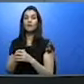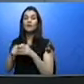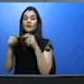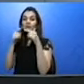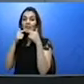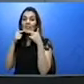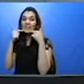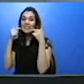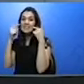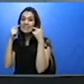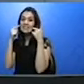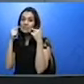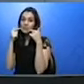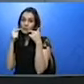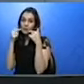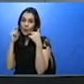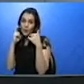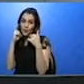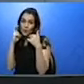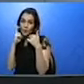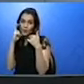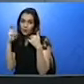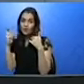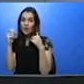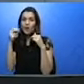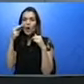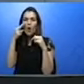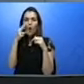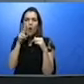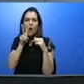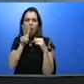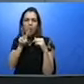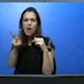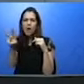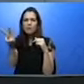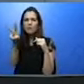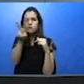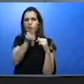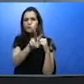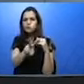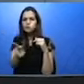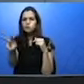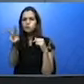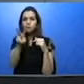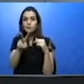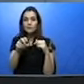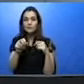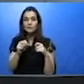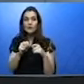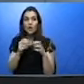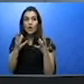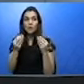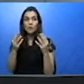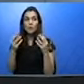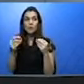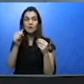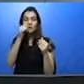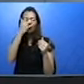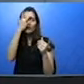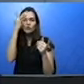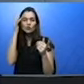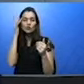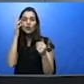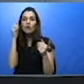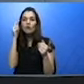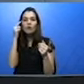tímido e um olhar extremamente expressivo, né? Que muitos até hoje tentam decifrar